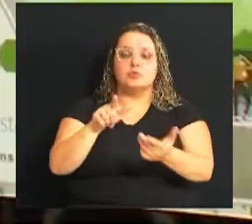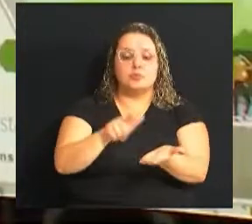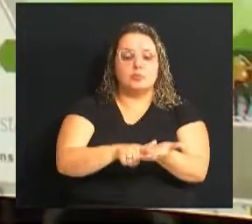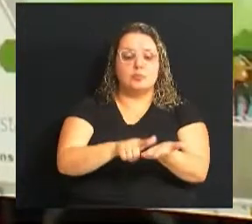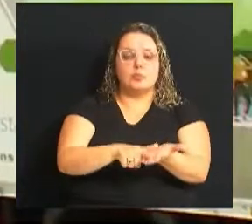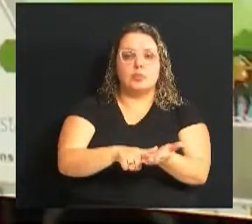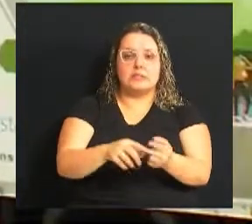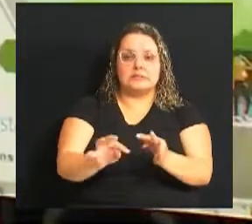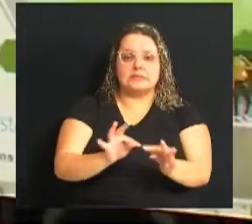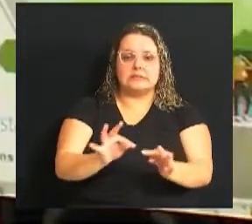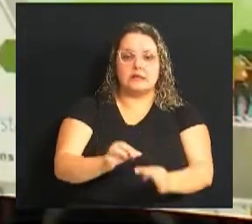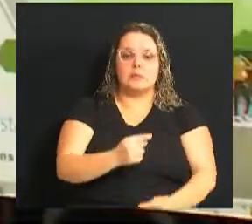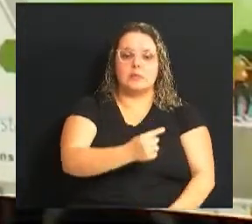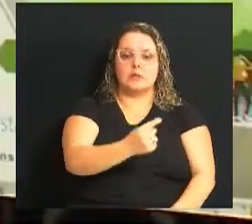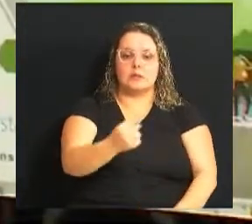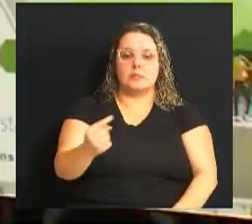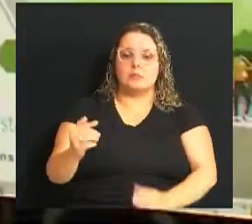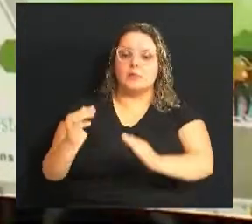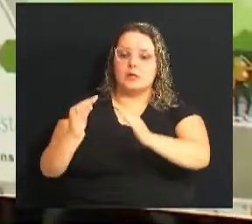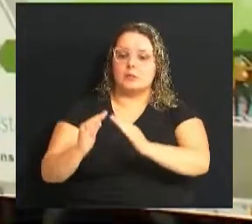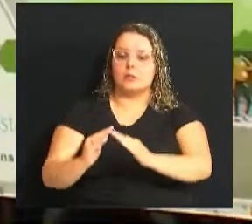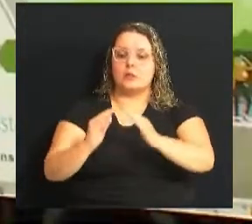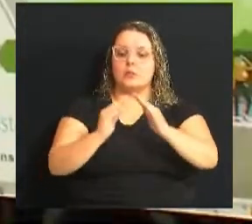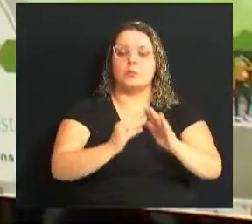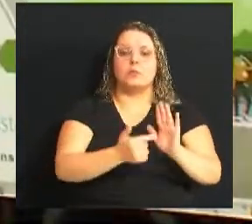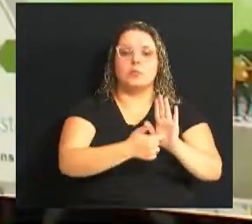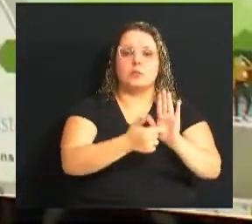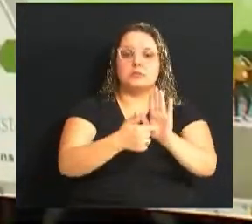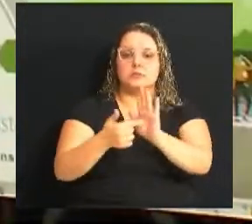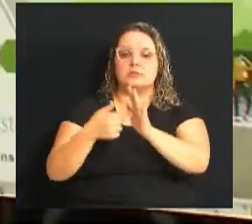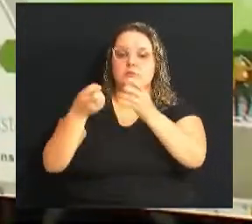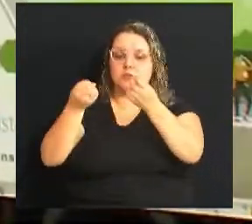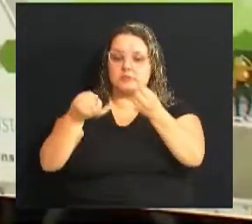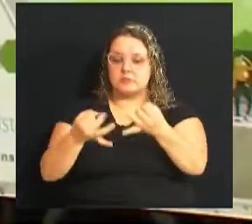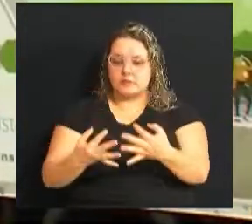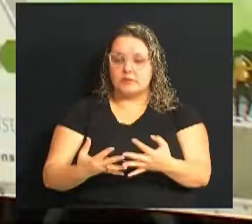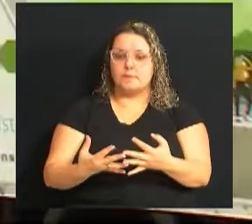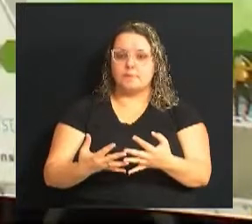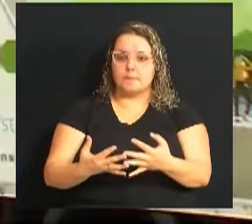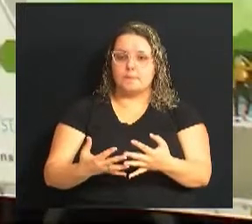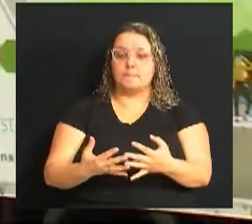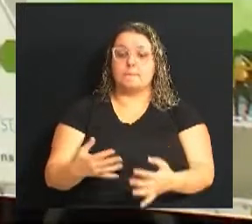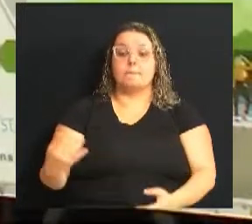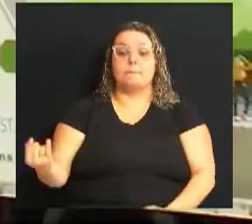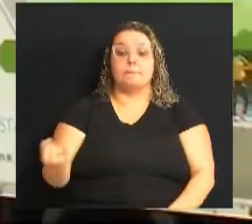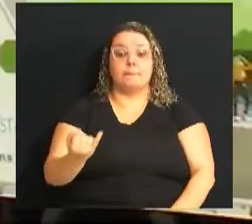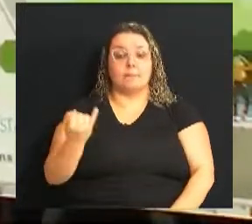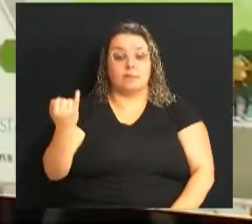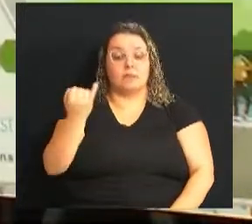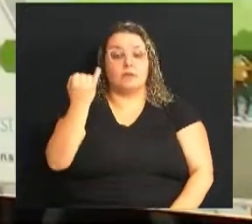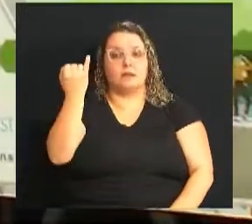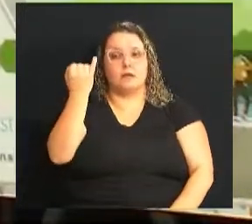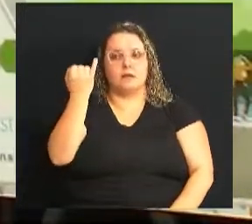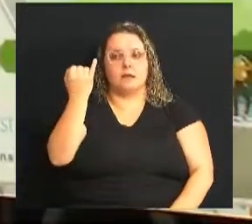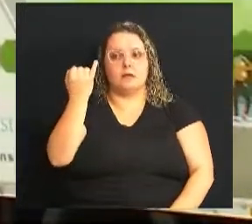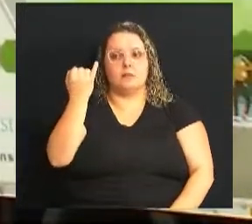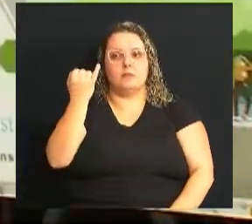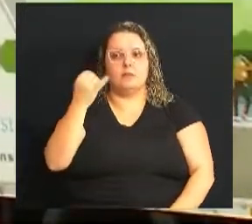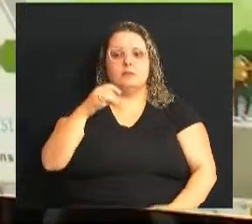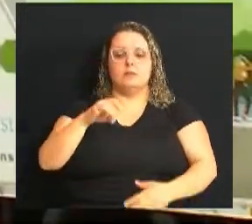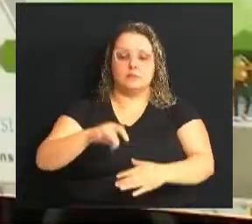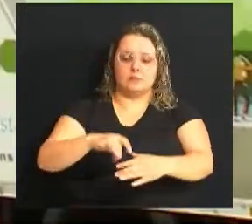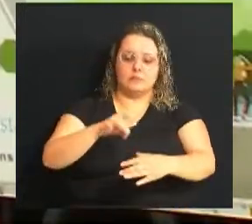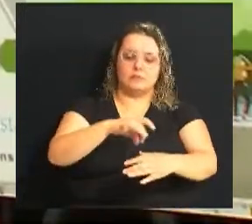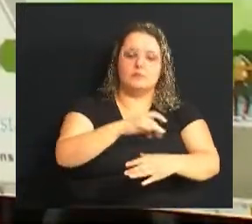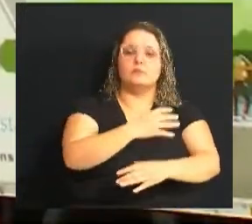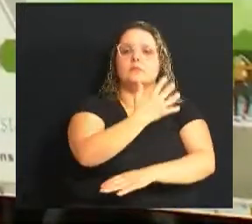técnico para cada residência, mostrando, explicando a importância de plantar a